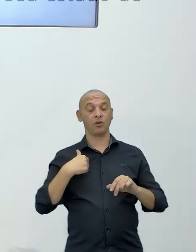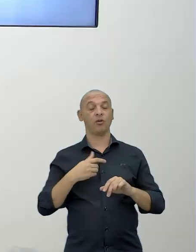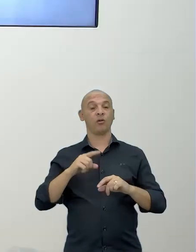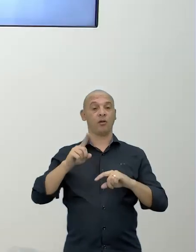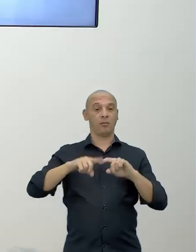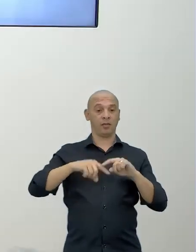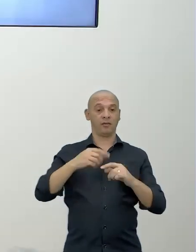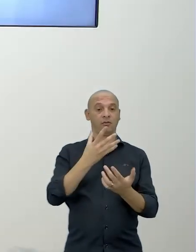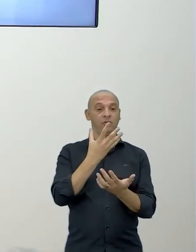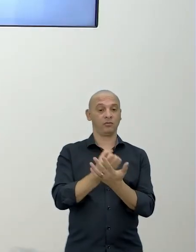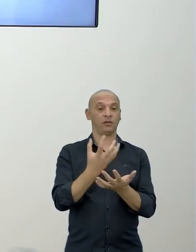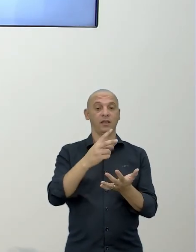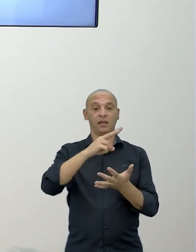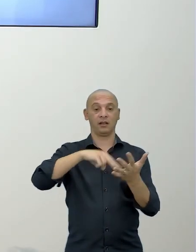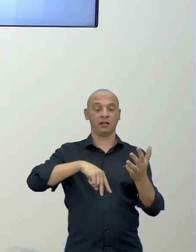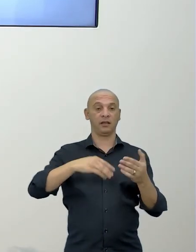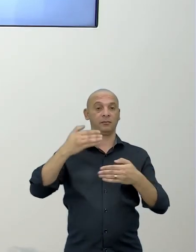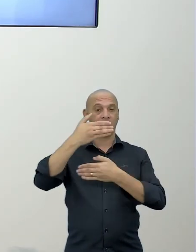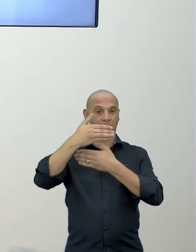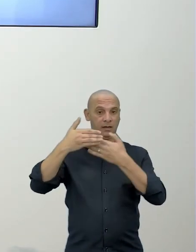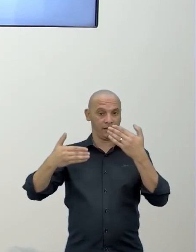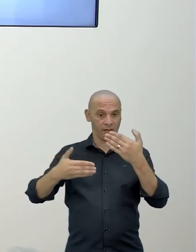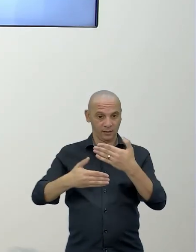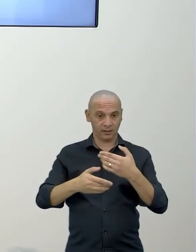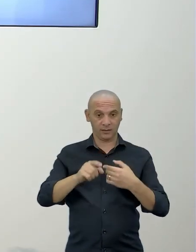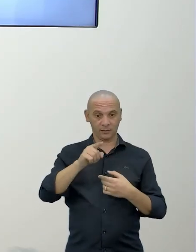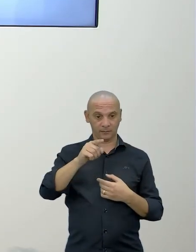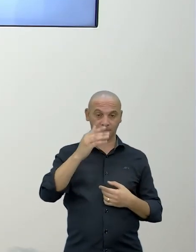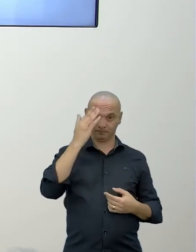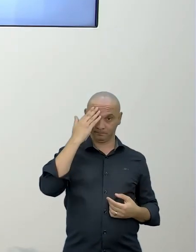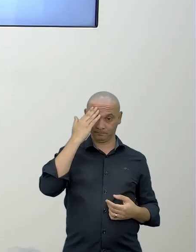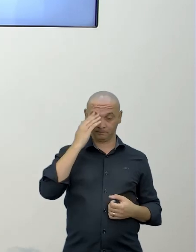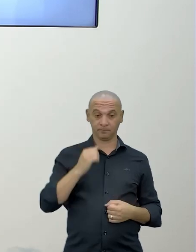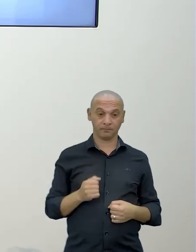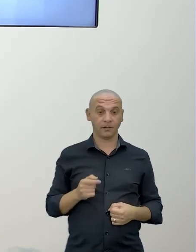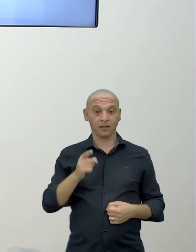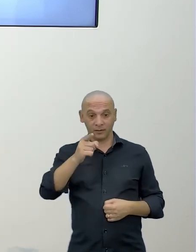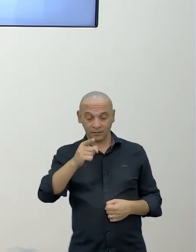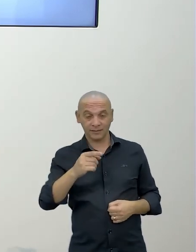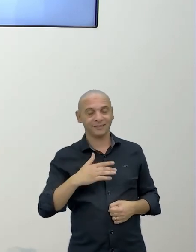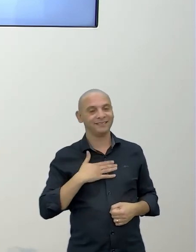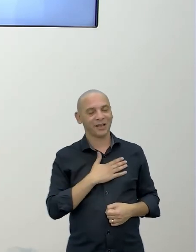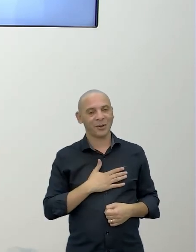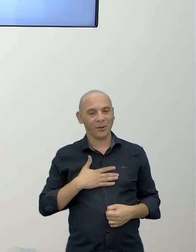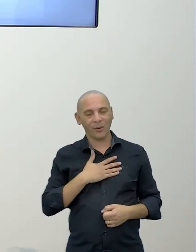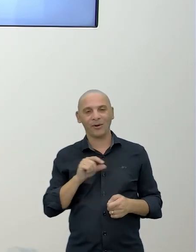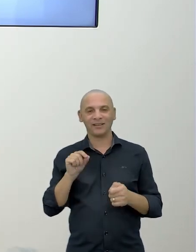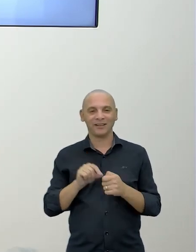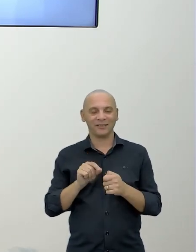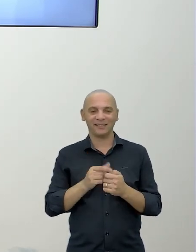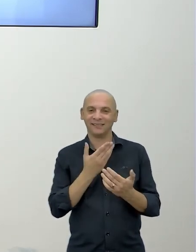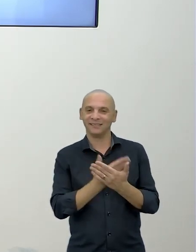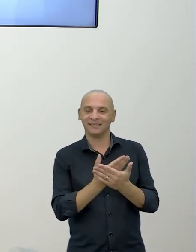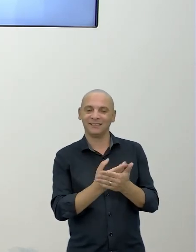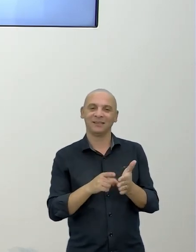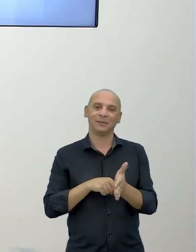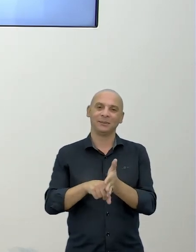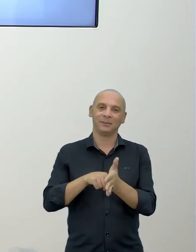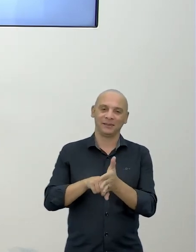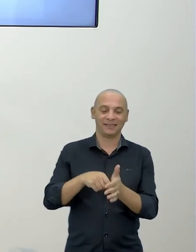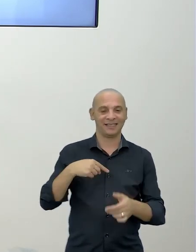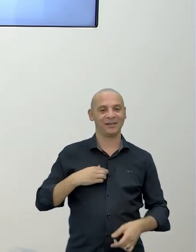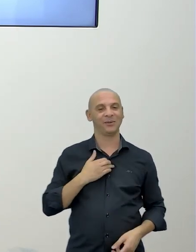vocês podem aí ter um ótimo guia, porque ele deixou tudo explicadinho, e eu também deixei no material, se você quiser ler no PPT também.